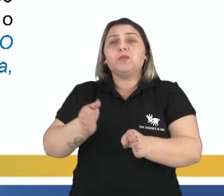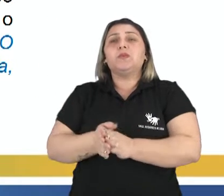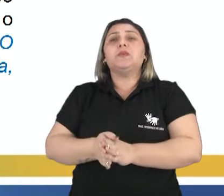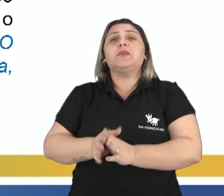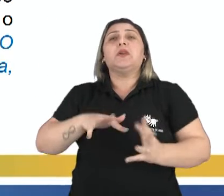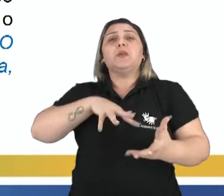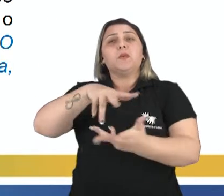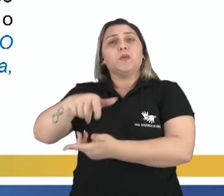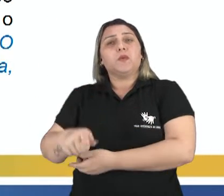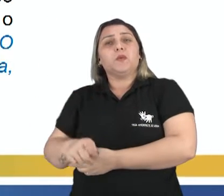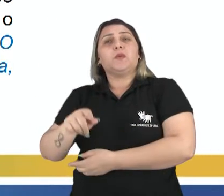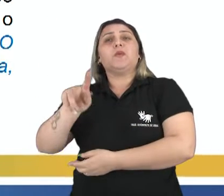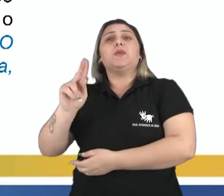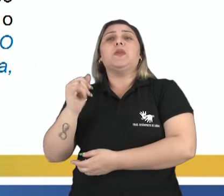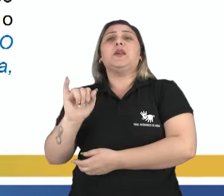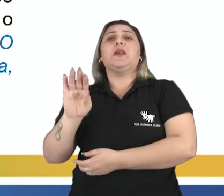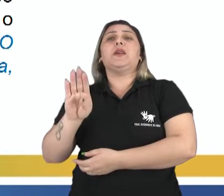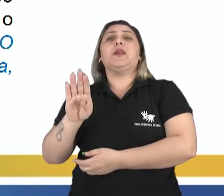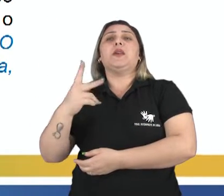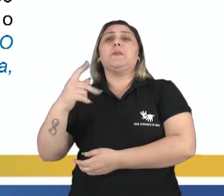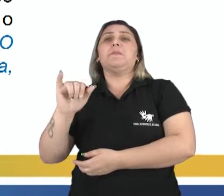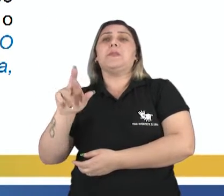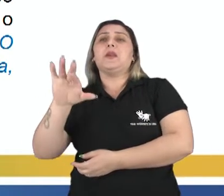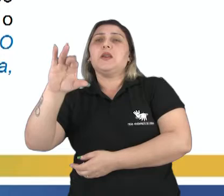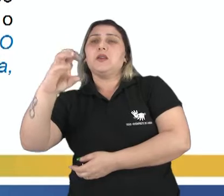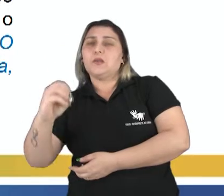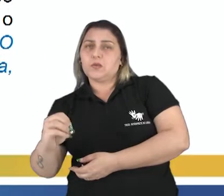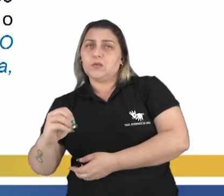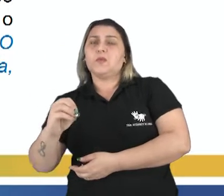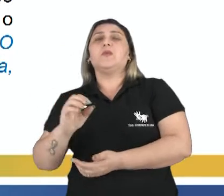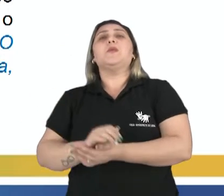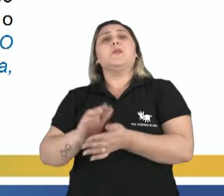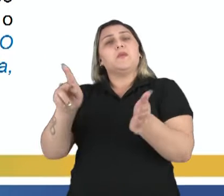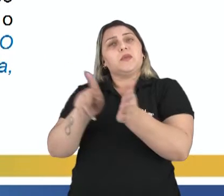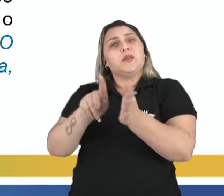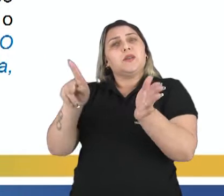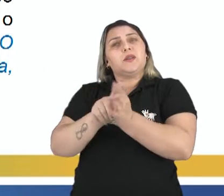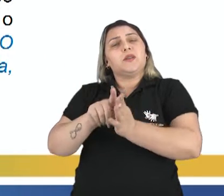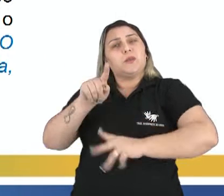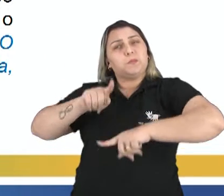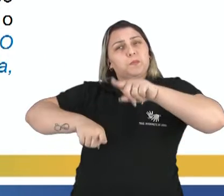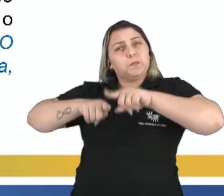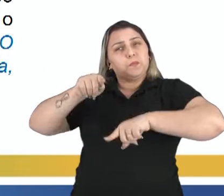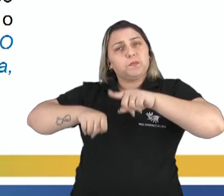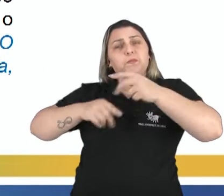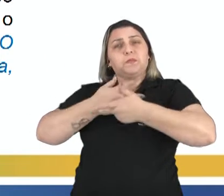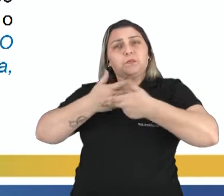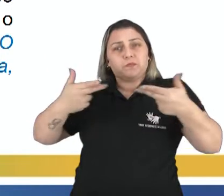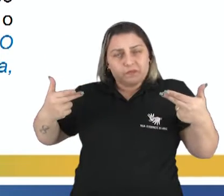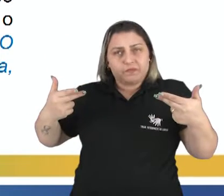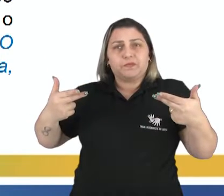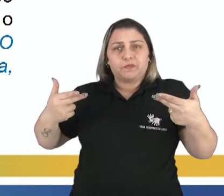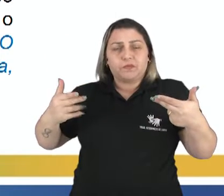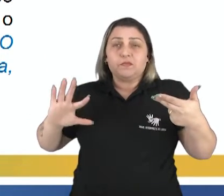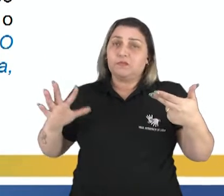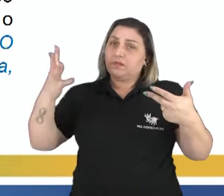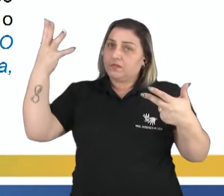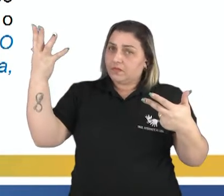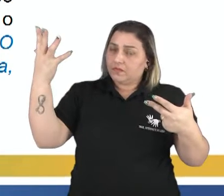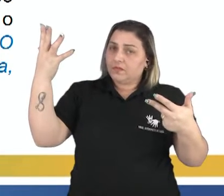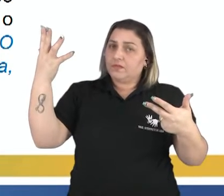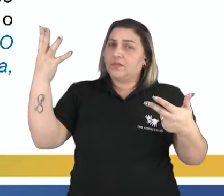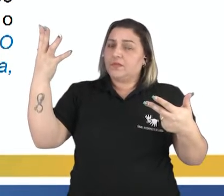empírico, o mundo dos estados de coisas atuais, com propriedade de coisas constituída. Ora, o acontecimento